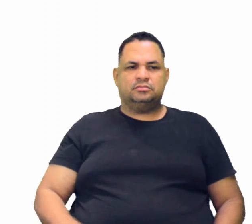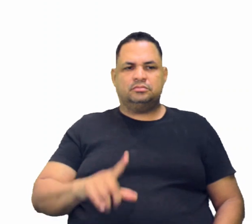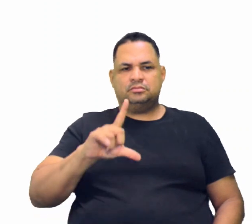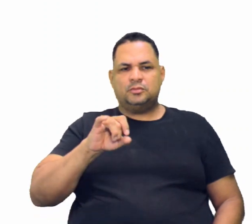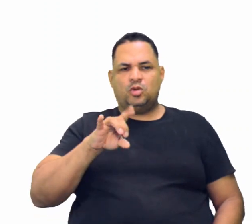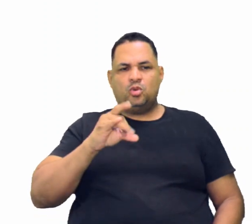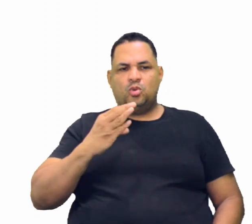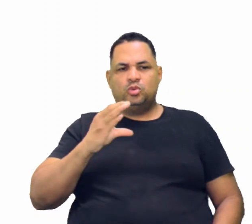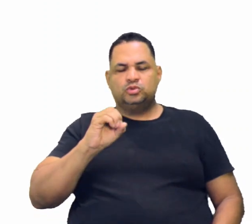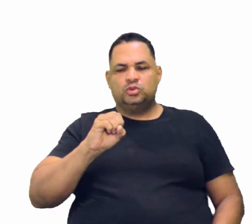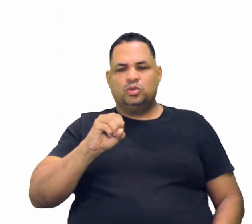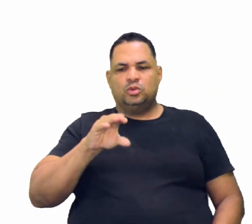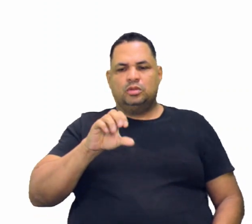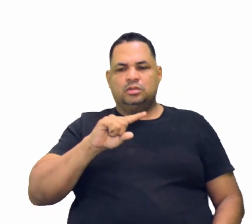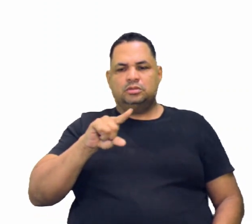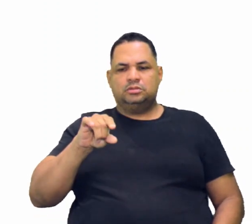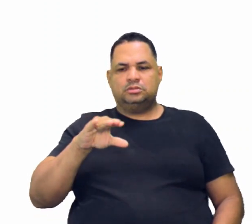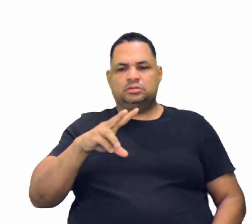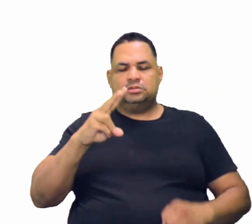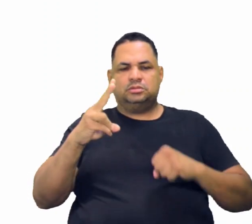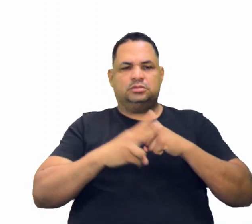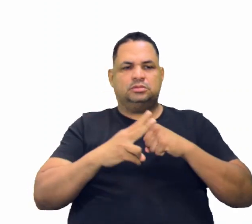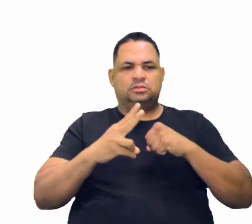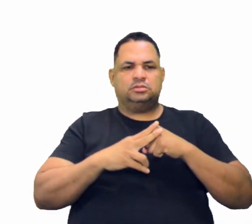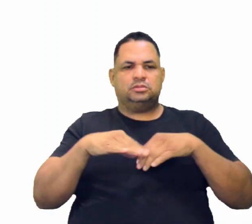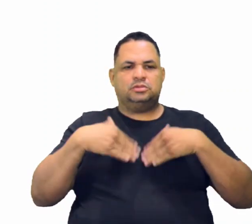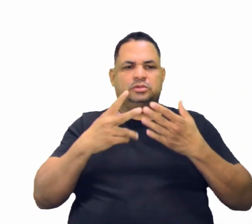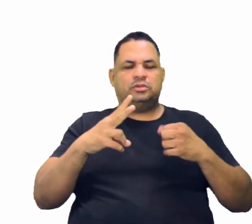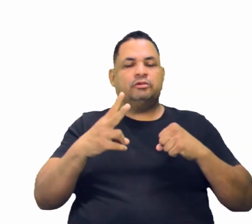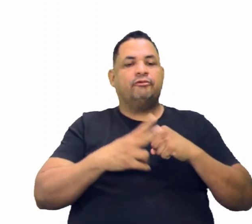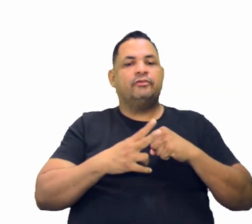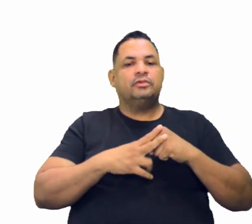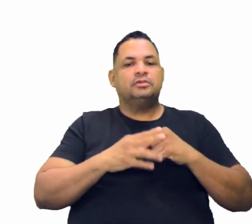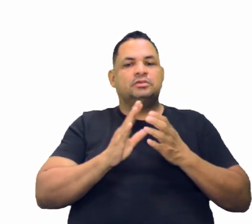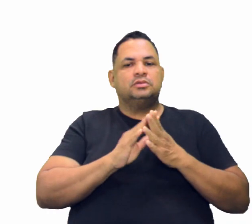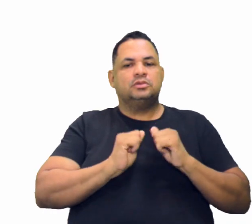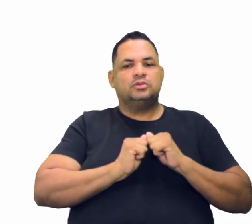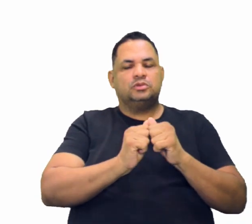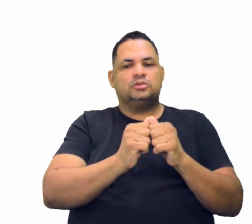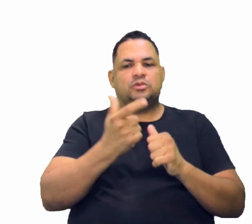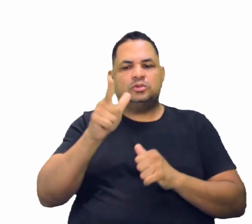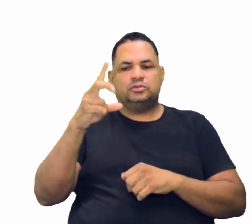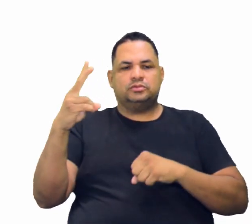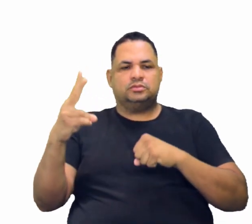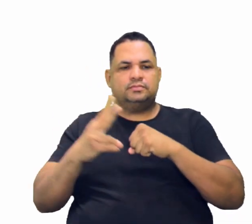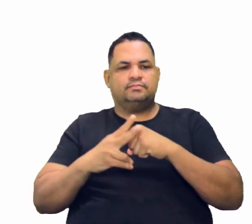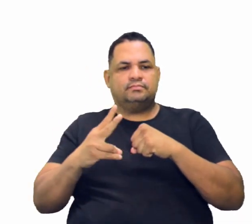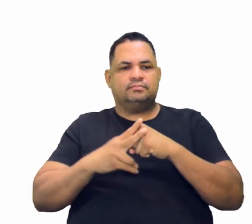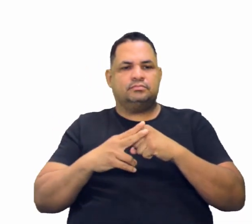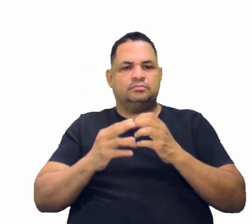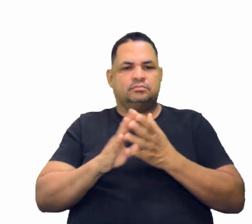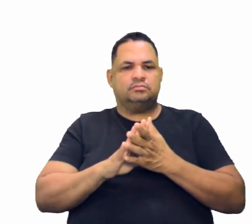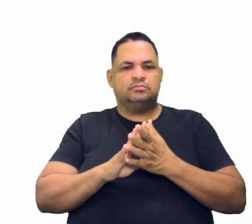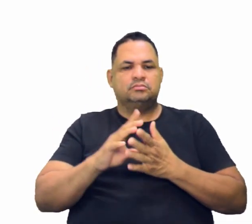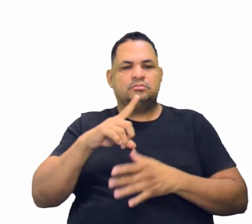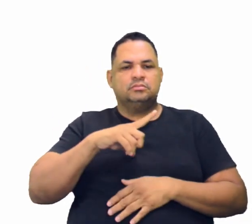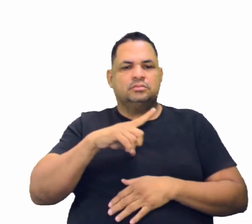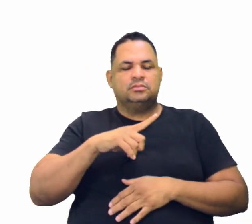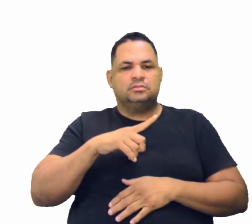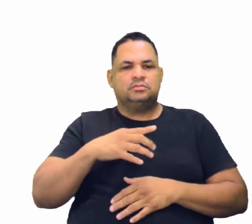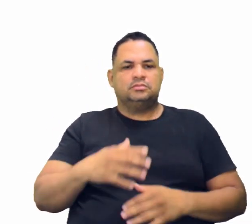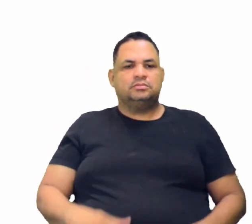Locuções verbais. Quando o verbo haver estiver acompanhado por outros verbos e desempenhar,